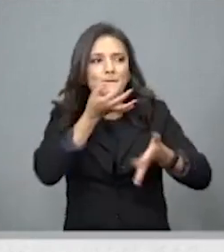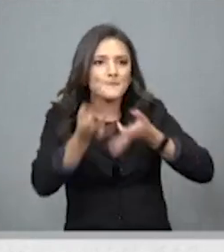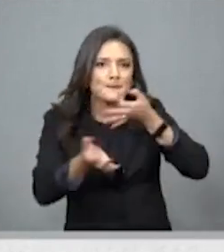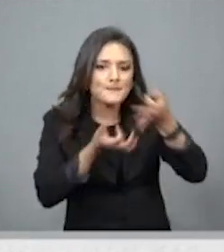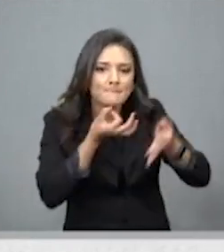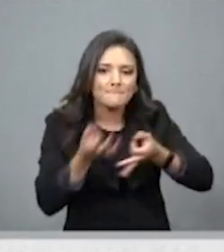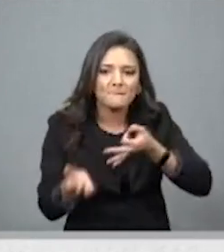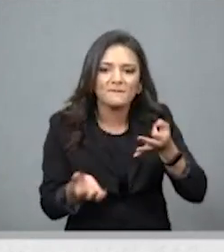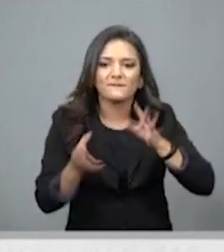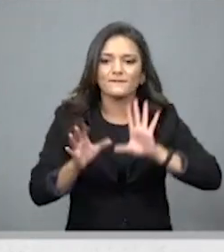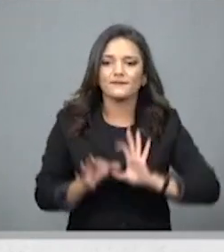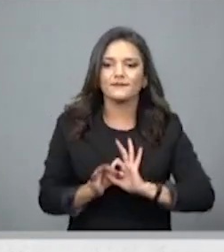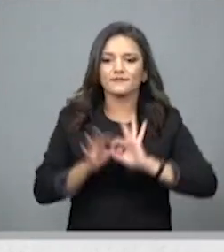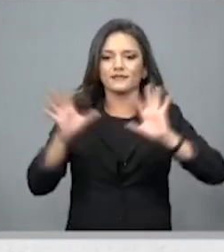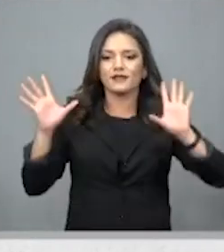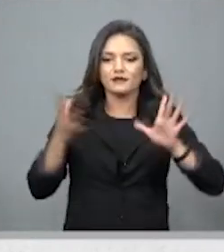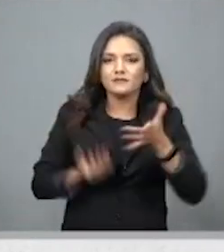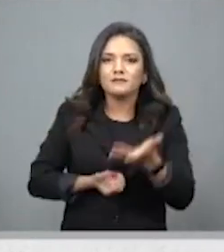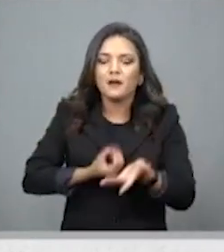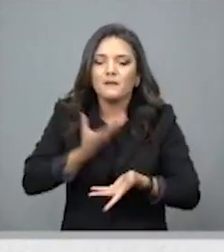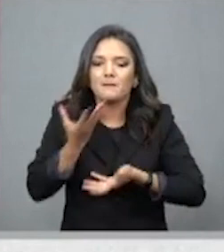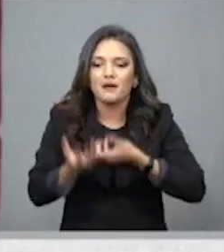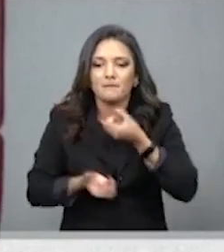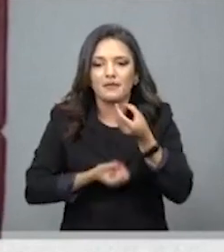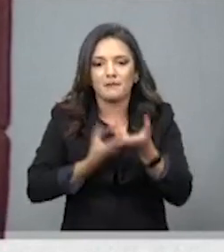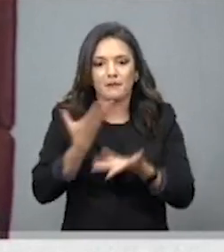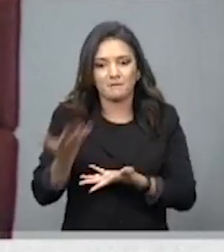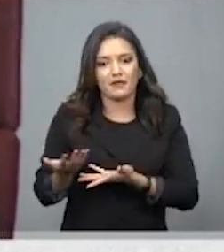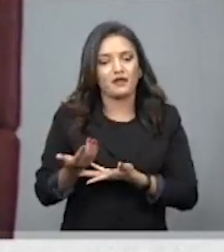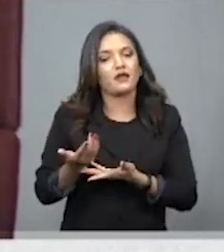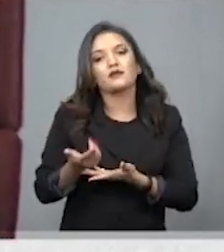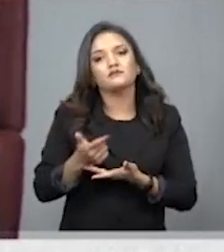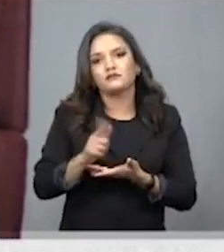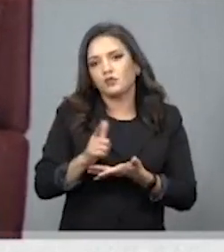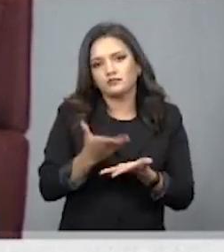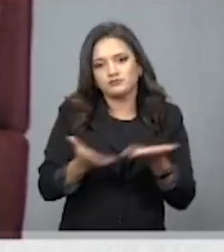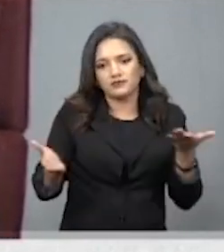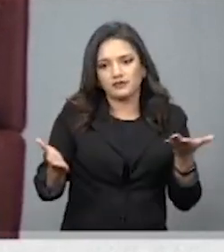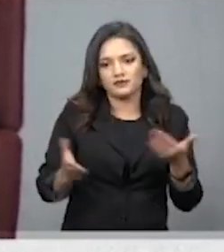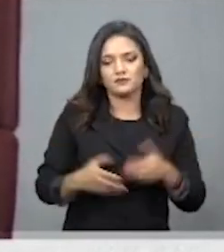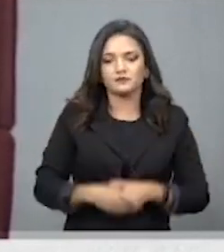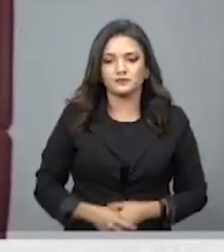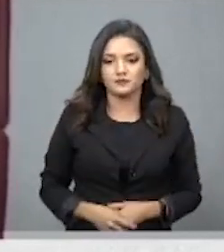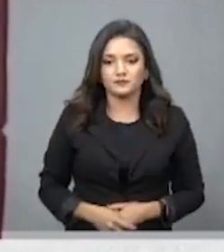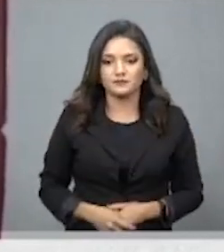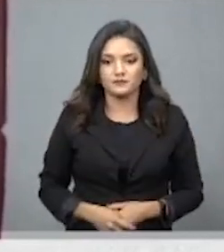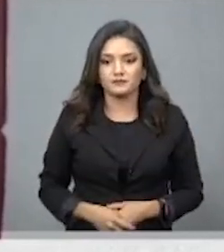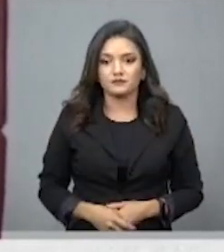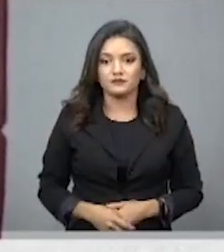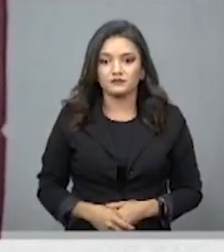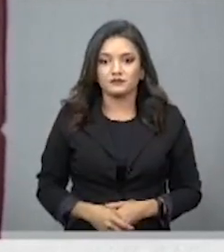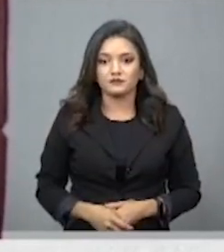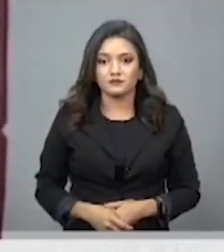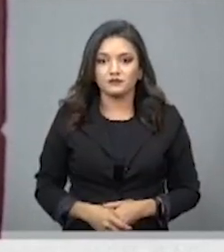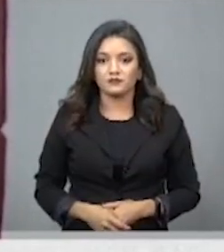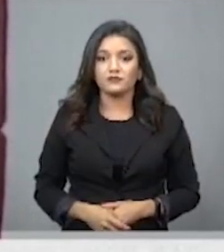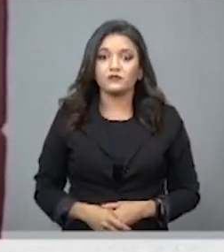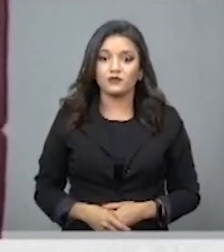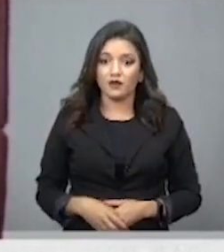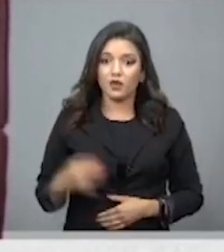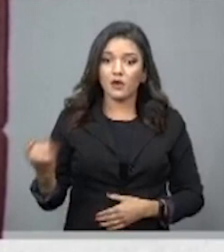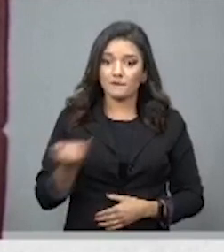EA liberdade de expressão não sejam comprometidos e é muito elementar essa distinção